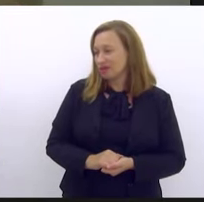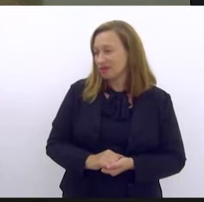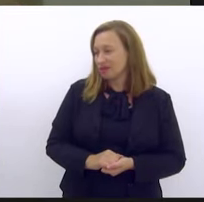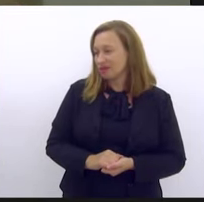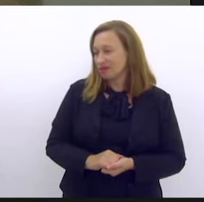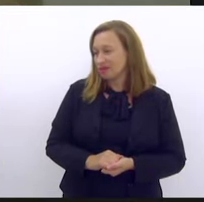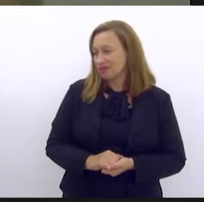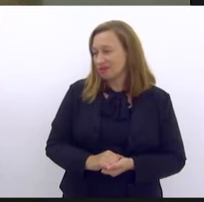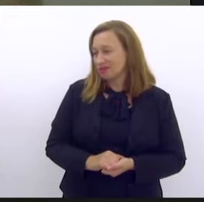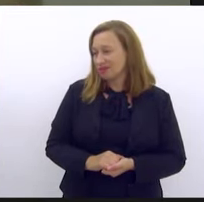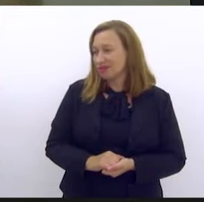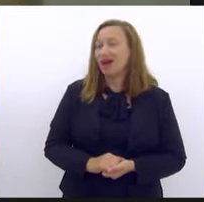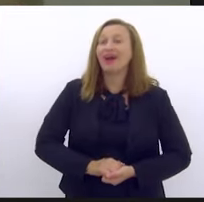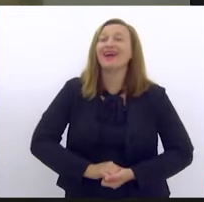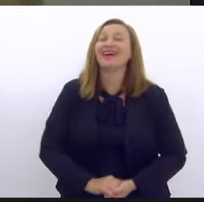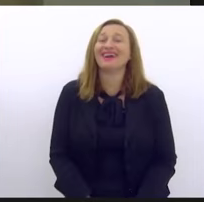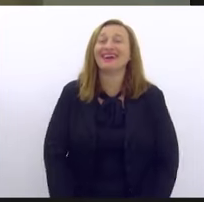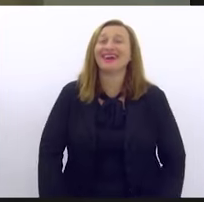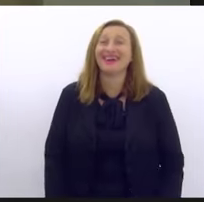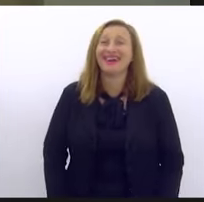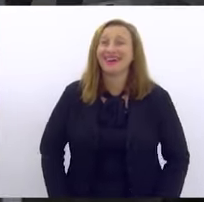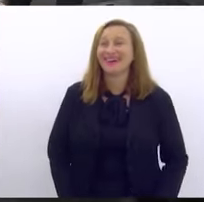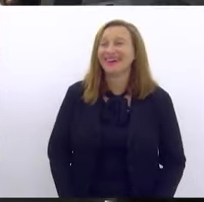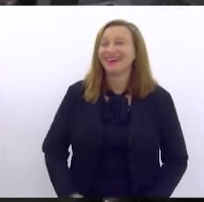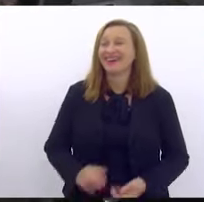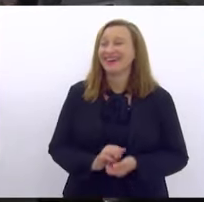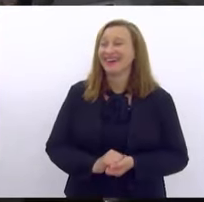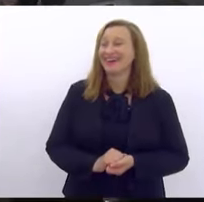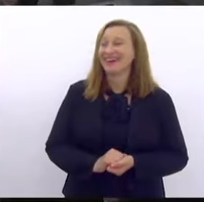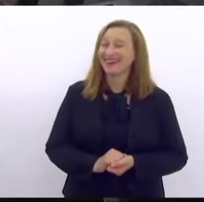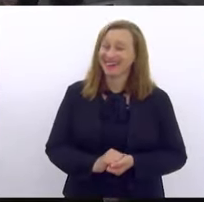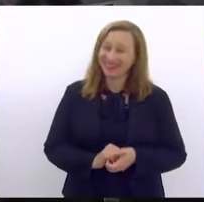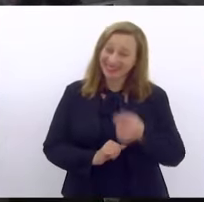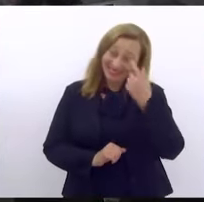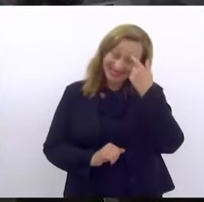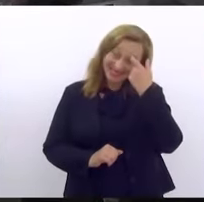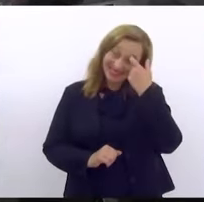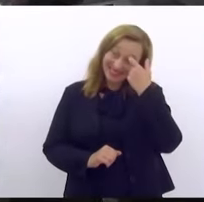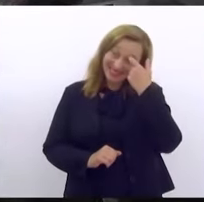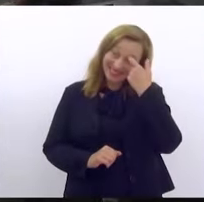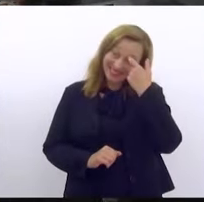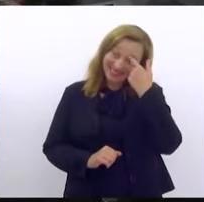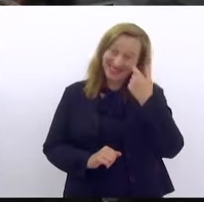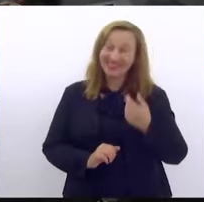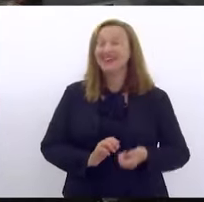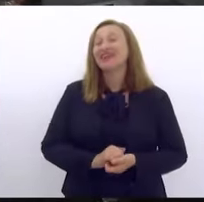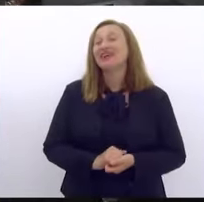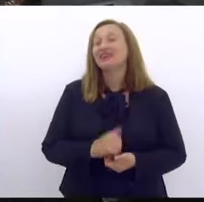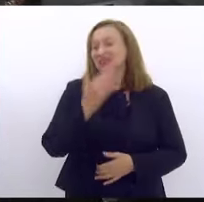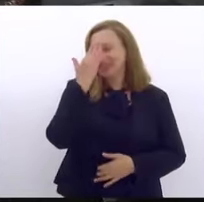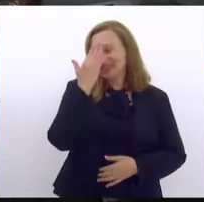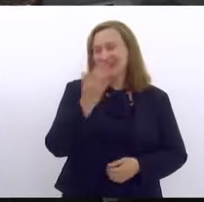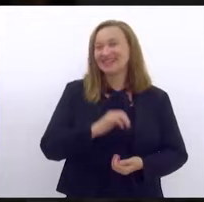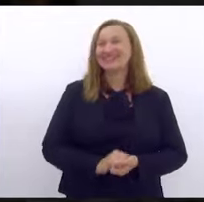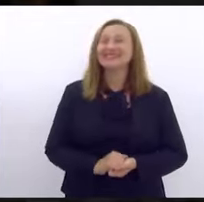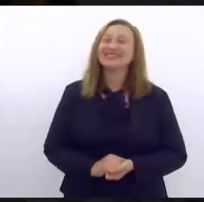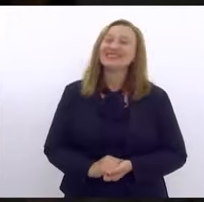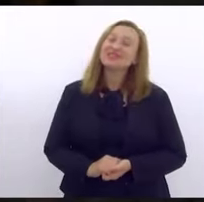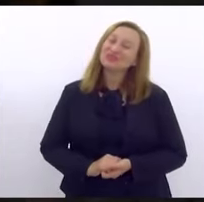palavra? Deixa a Serafine primeiro, que estava inscrita, eu já passo para Vossa Excelência e depois Lucinha, tá bem? Obrigado. Obrigado. Serafine.